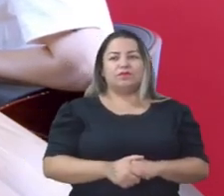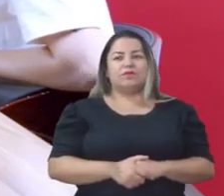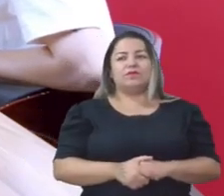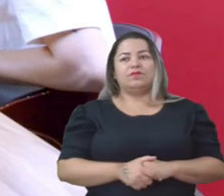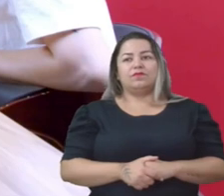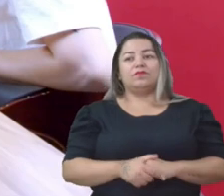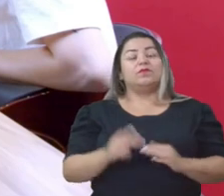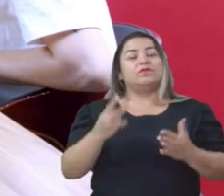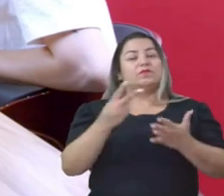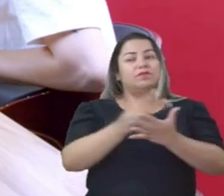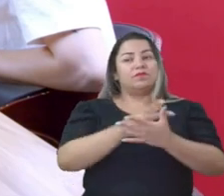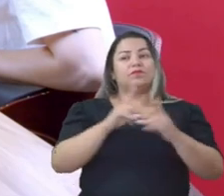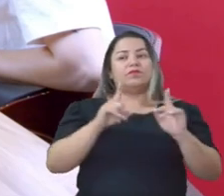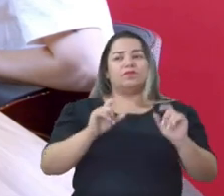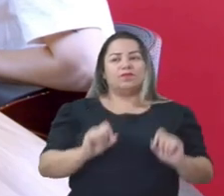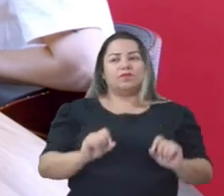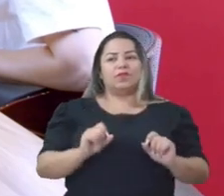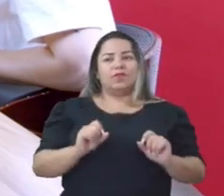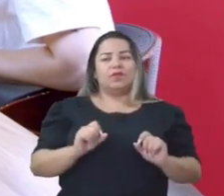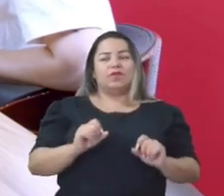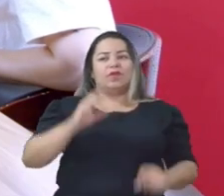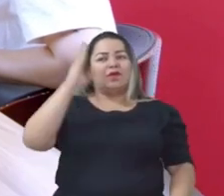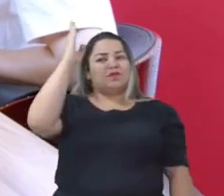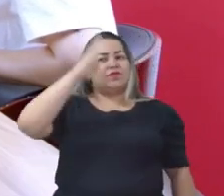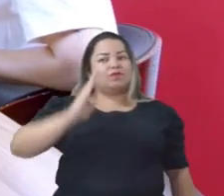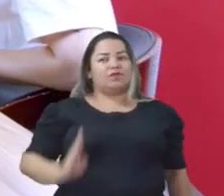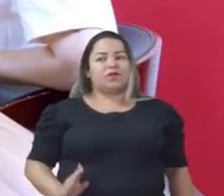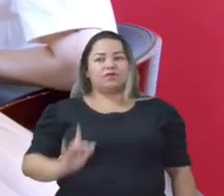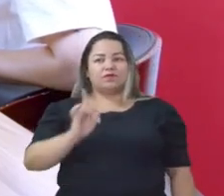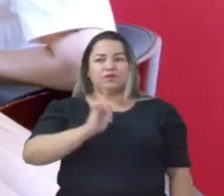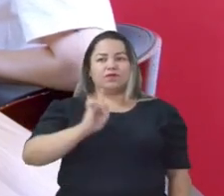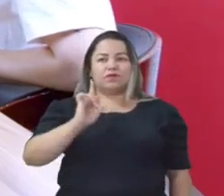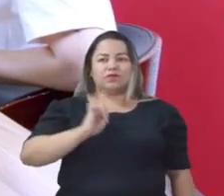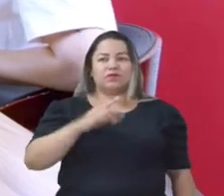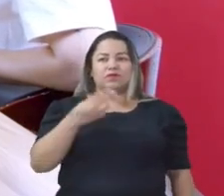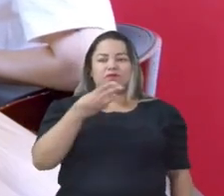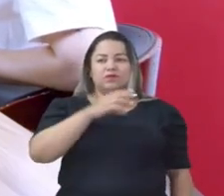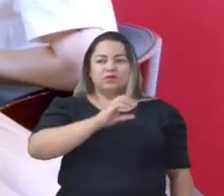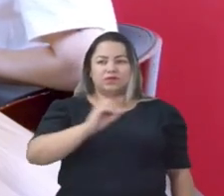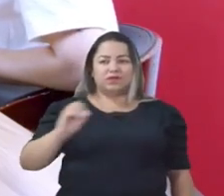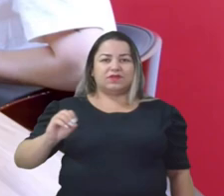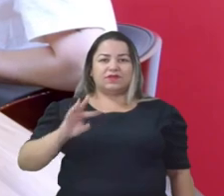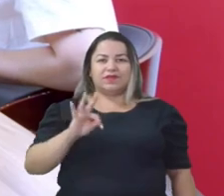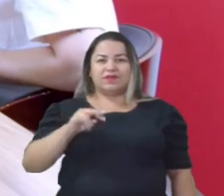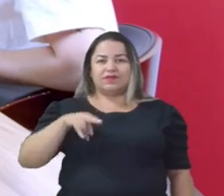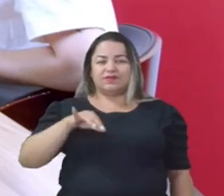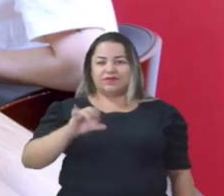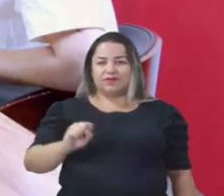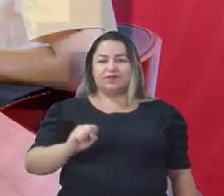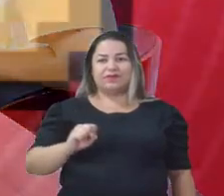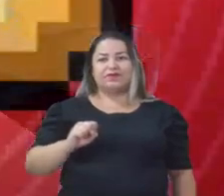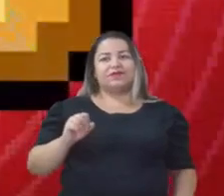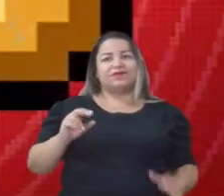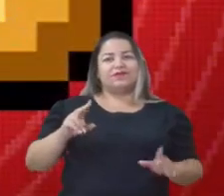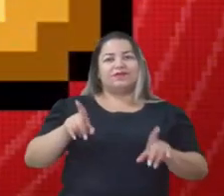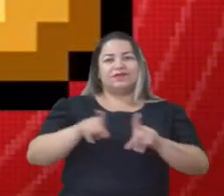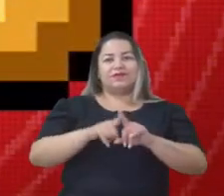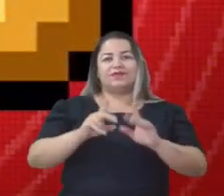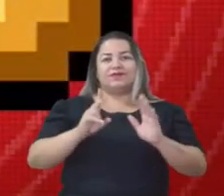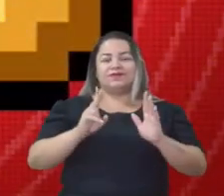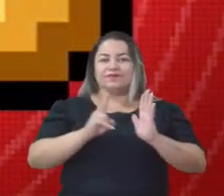O que vem por aí? No Brasil existem mais de 300 etnias indígenas.